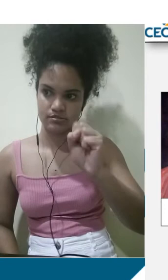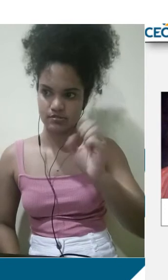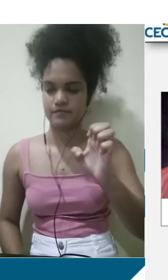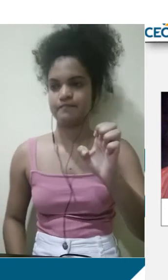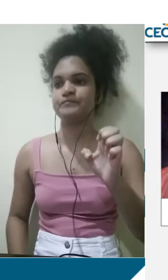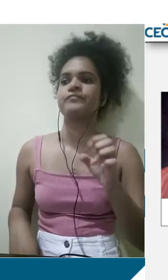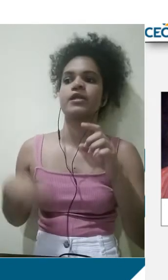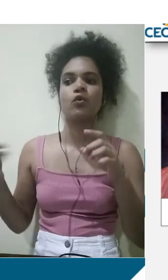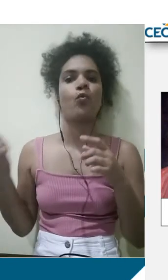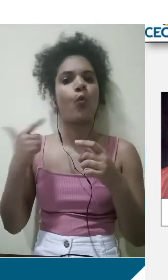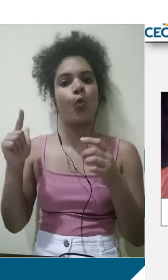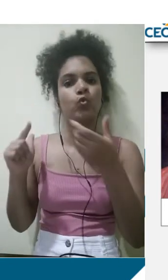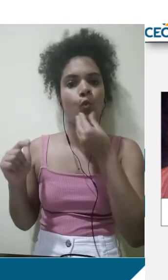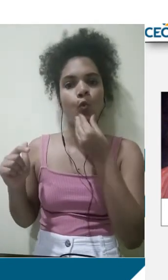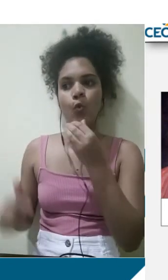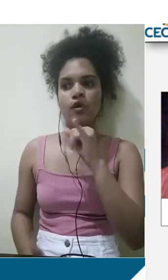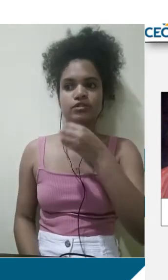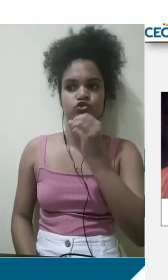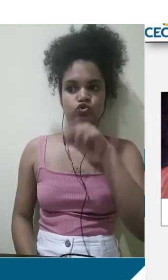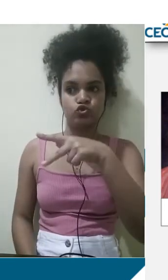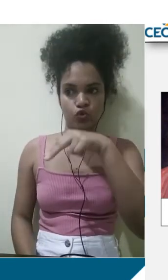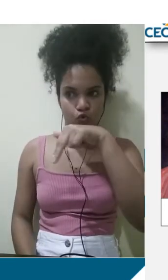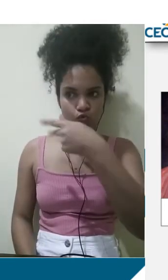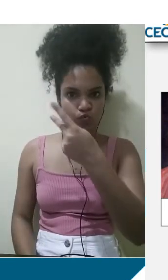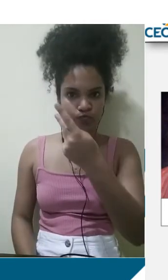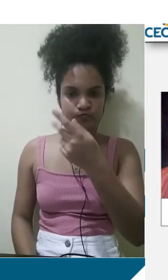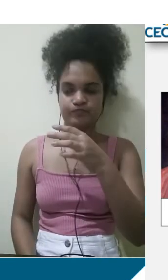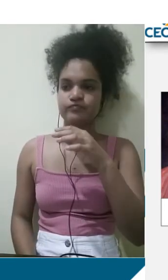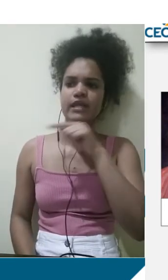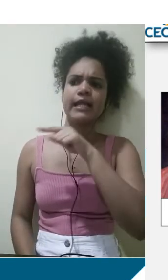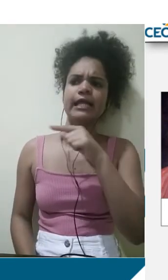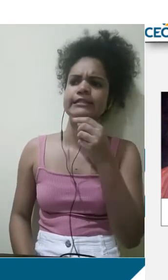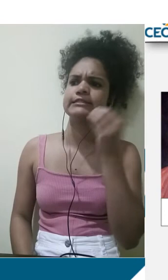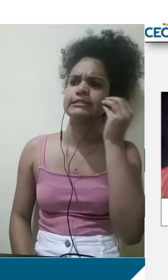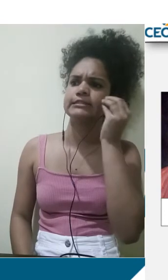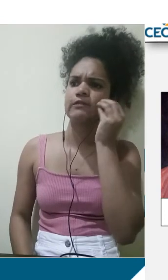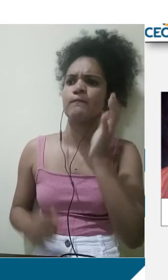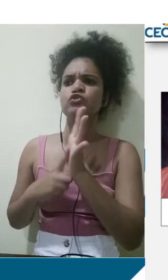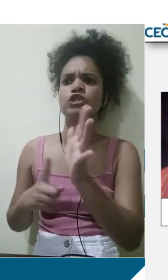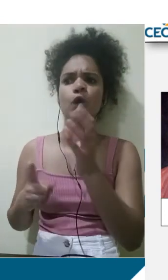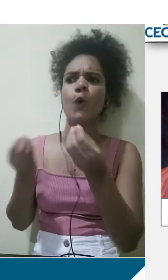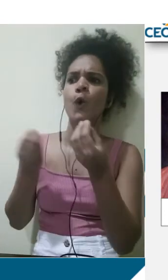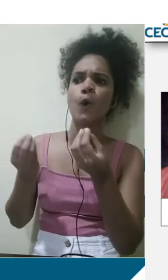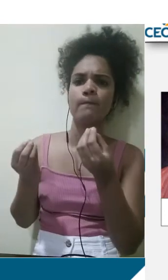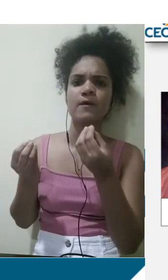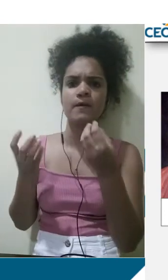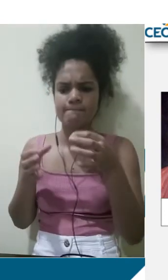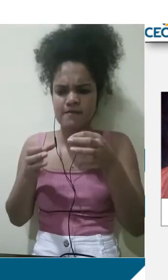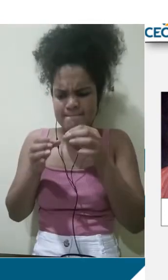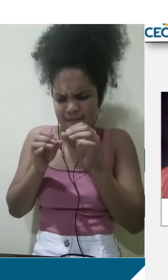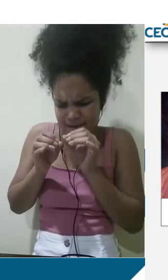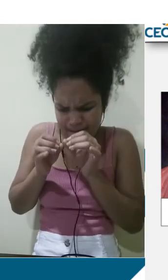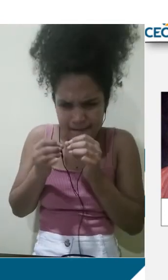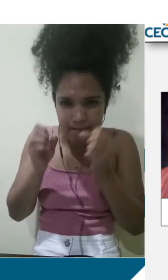inglês John Needham, atribuíram à geração espontânea a existência de micro-organismos que passaram a ser observados